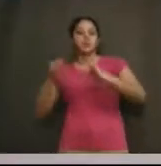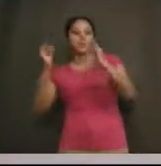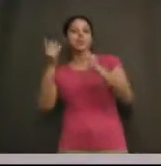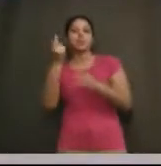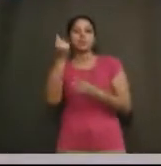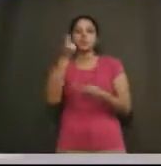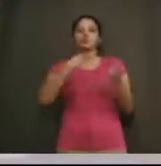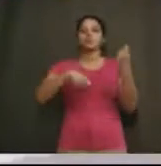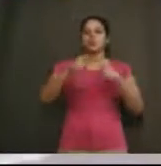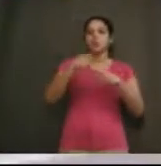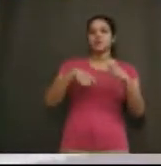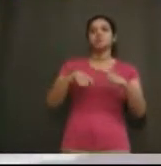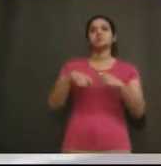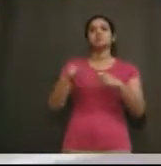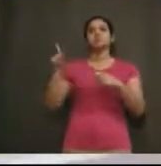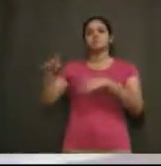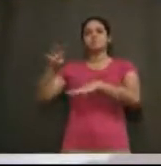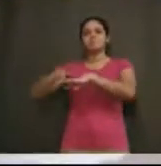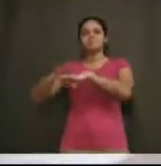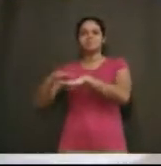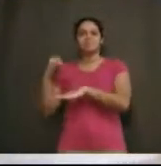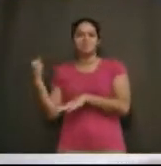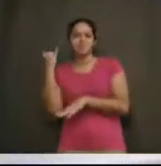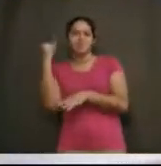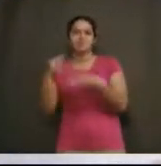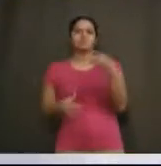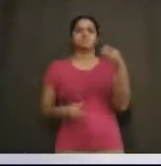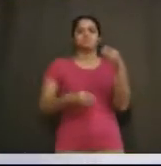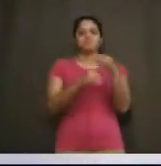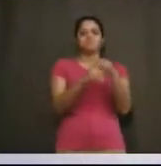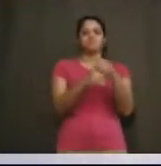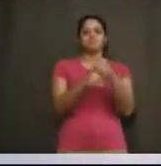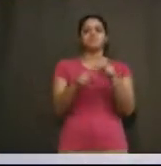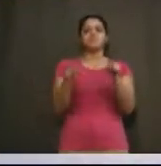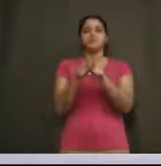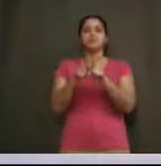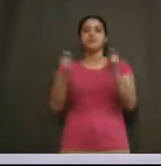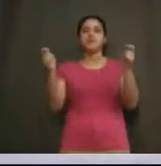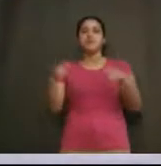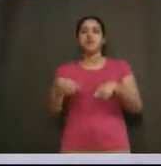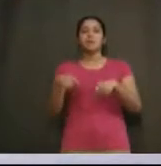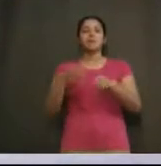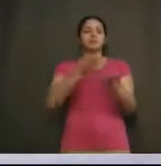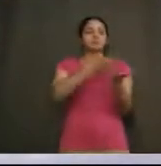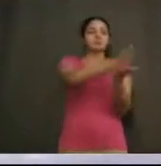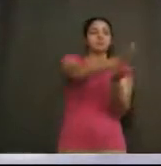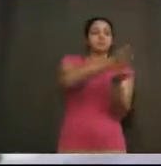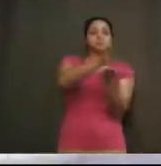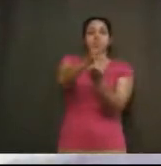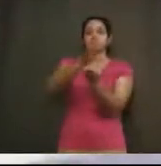em particular, cada vez mais transversal. E então, existem...